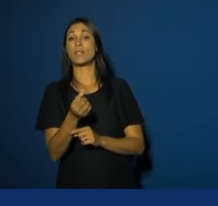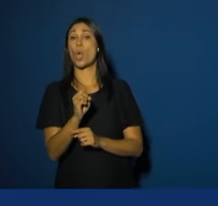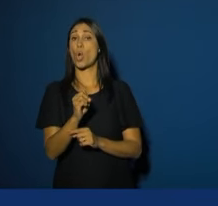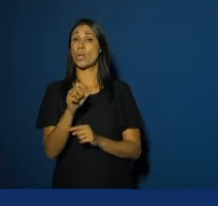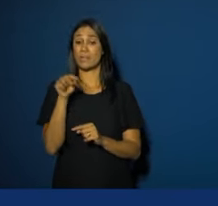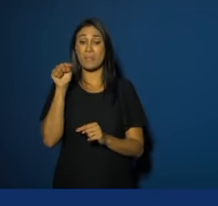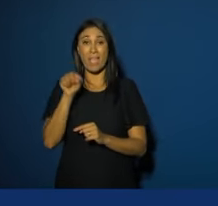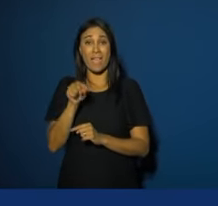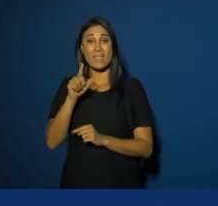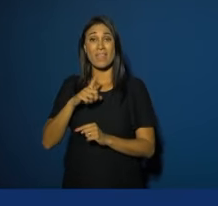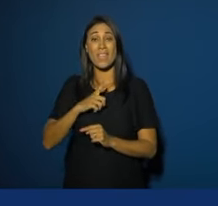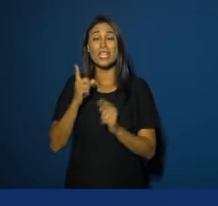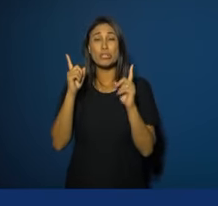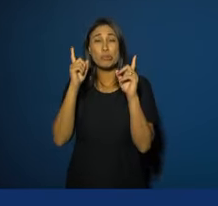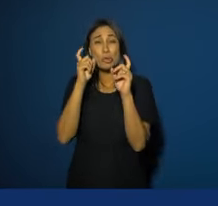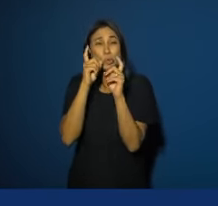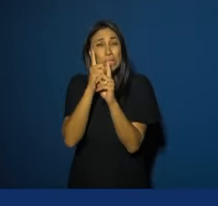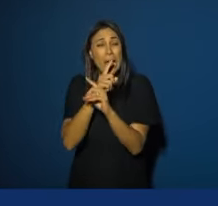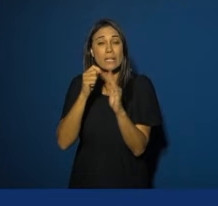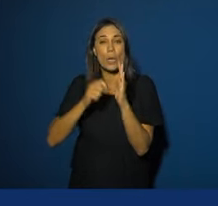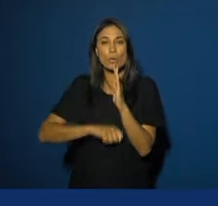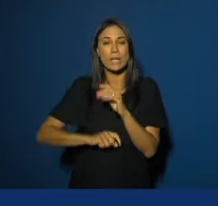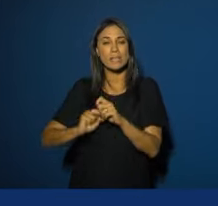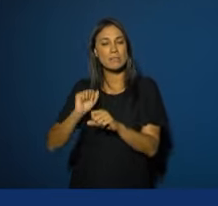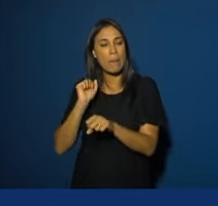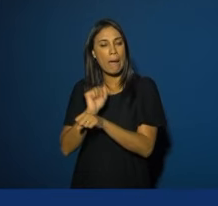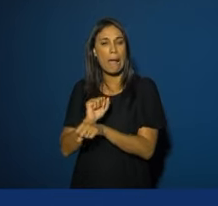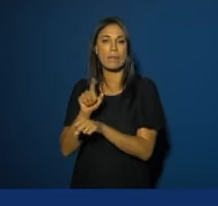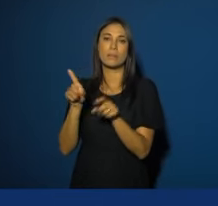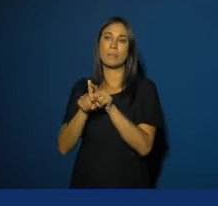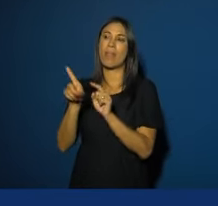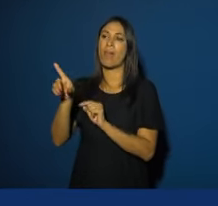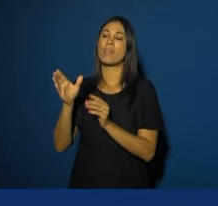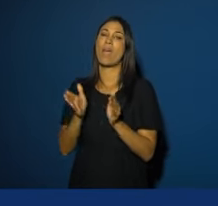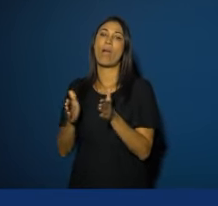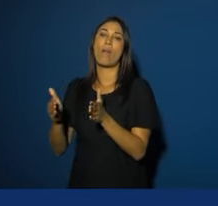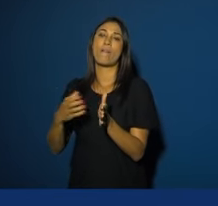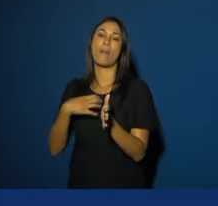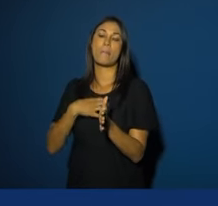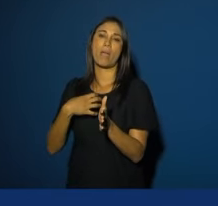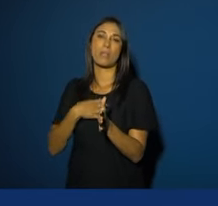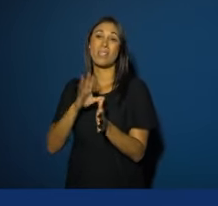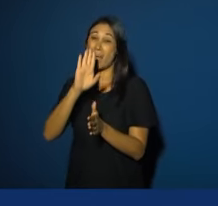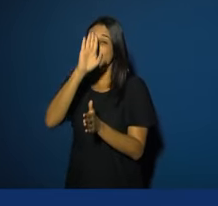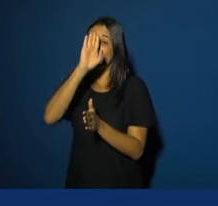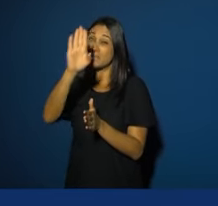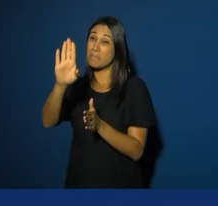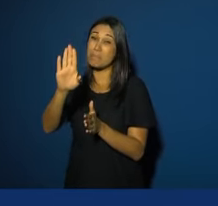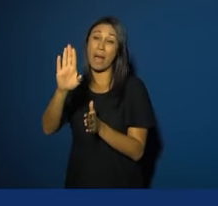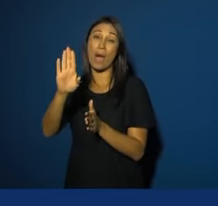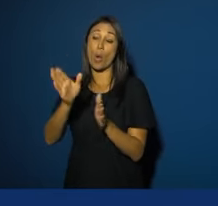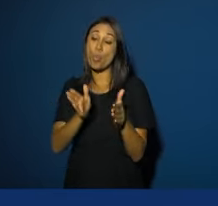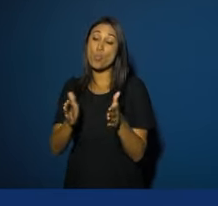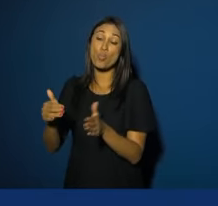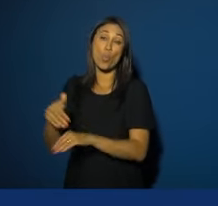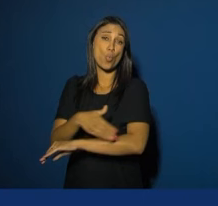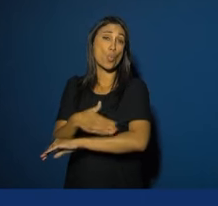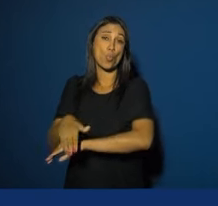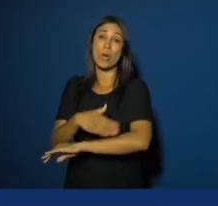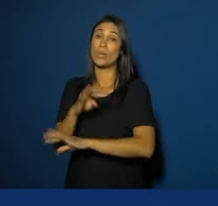a 116 também com outras dificuldades com contratos parados na Via Bahia uma das principais rodovias turísticas para o nordeste